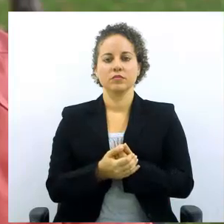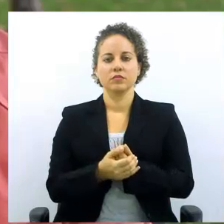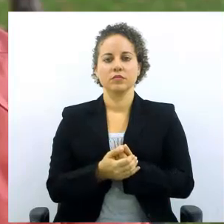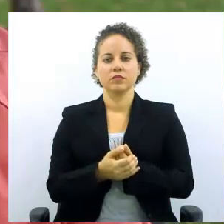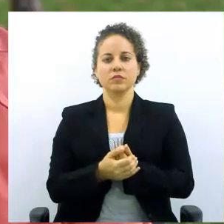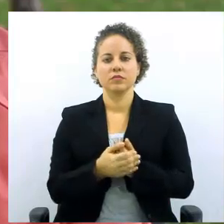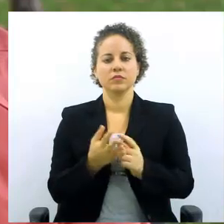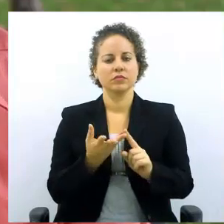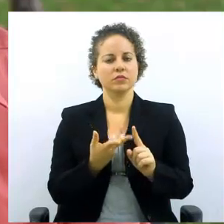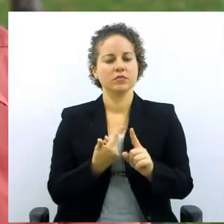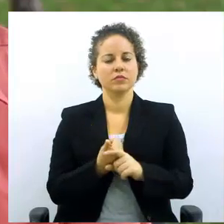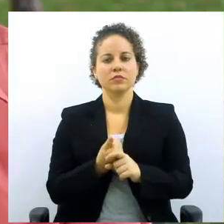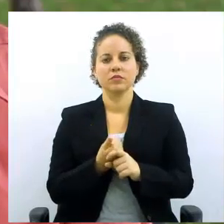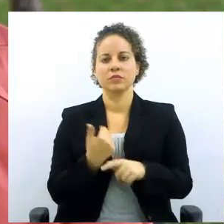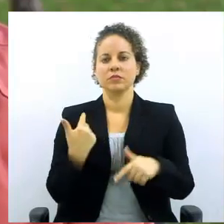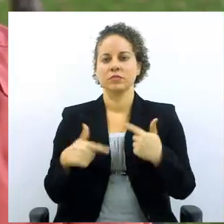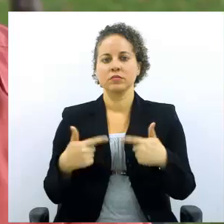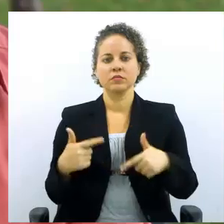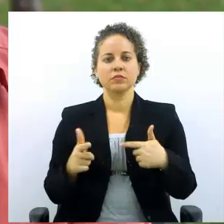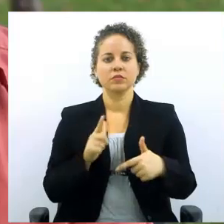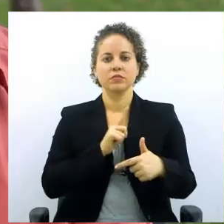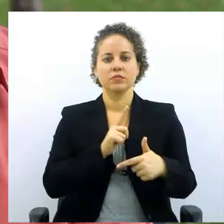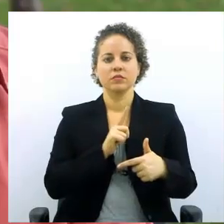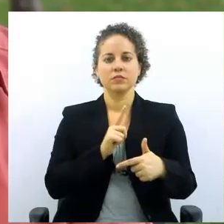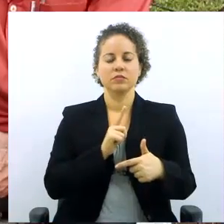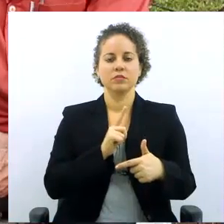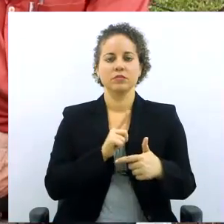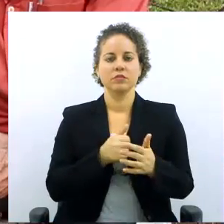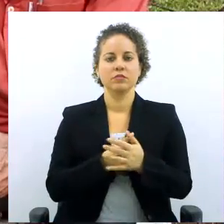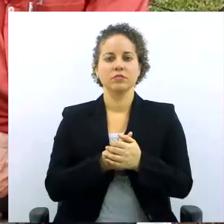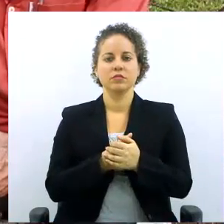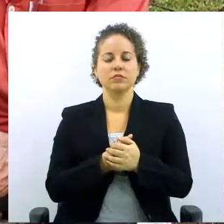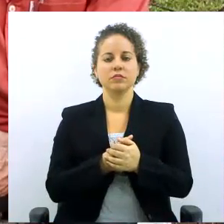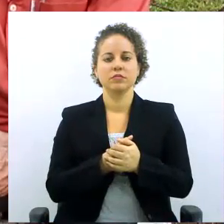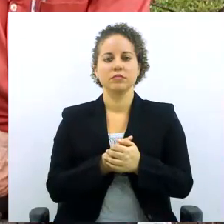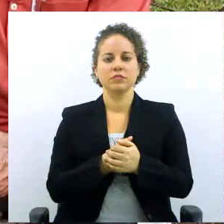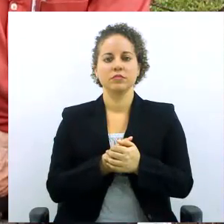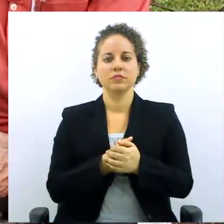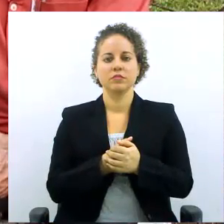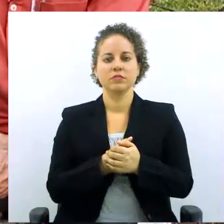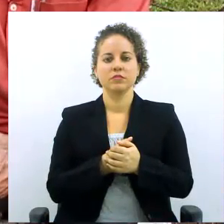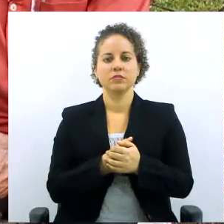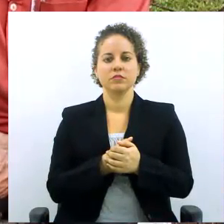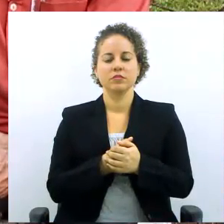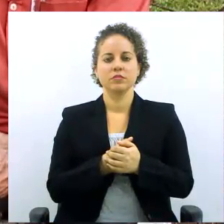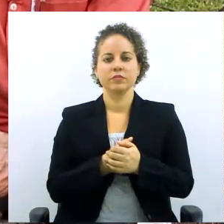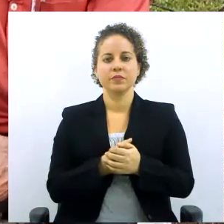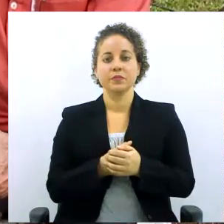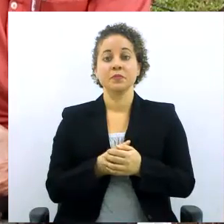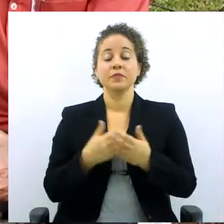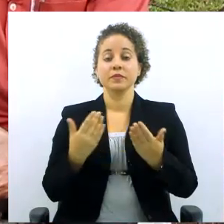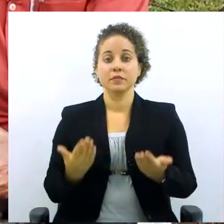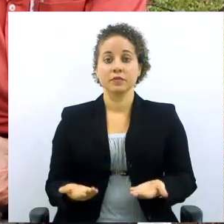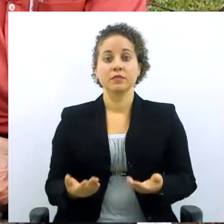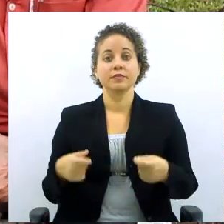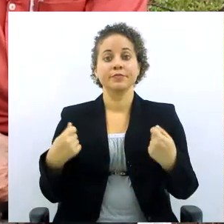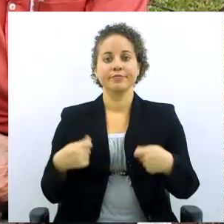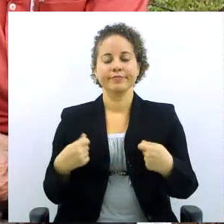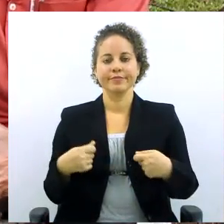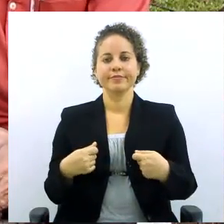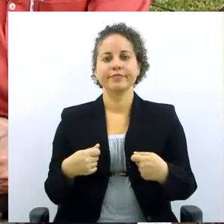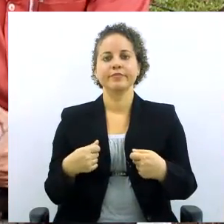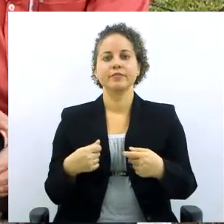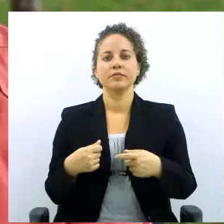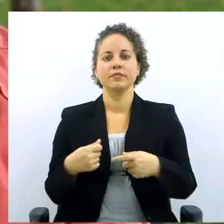dezenas de serviços, né? Então, a produção de serviços, ela é também